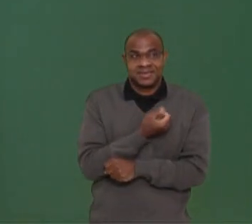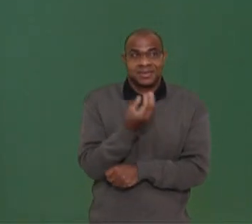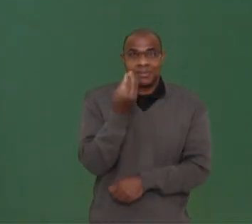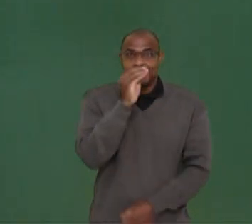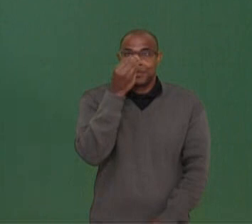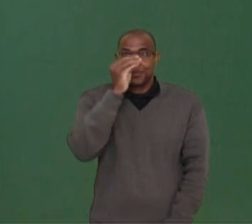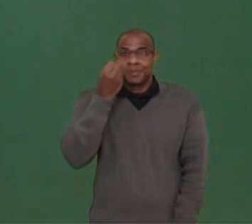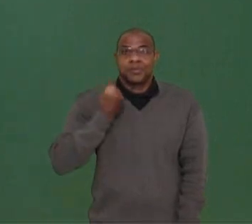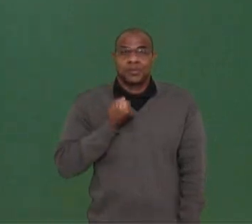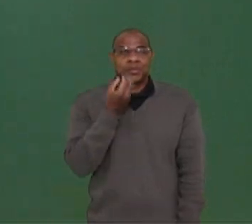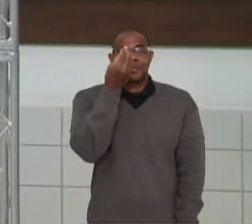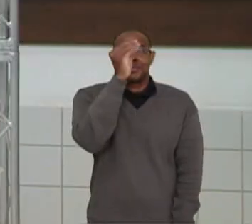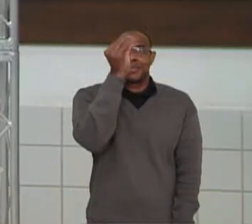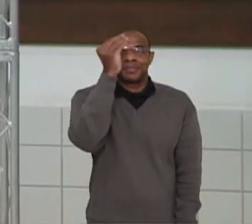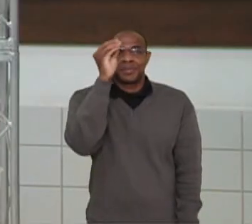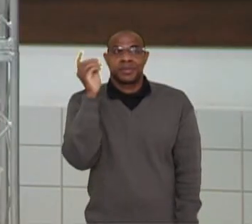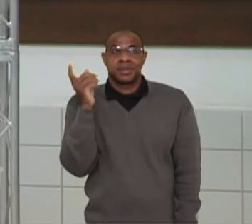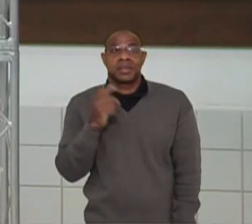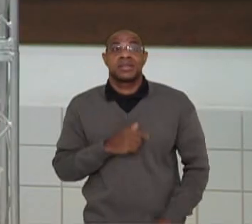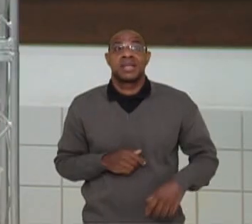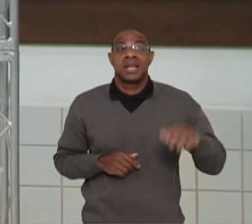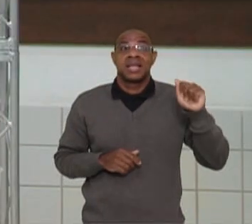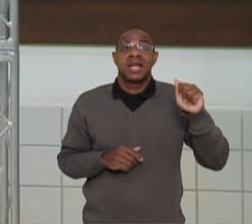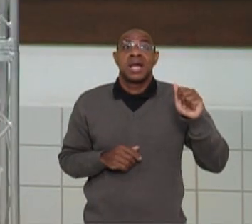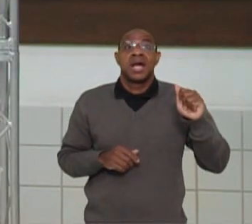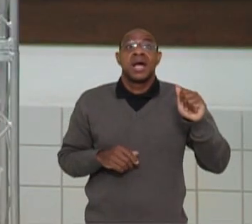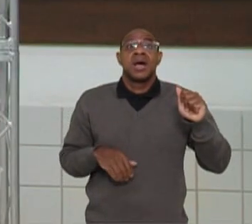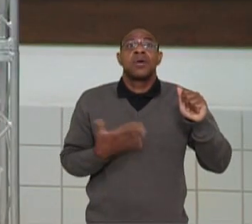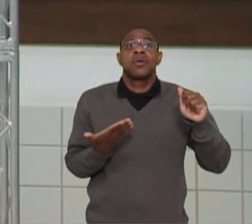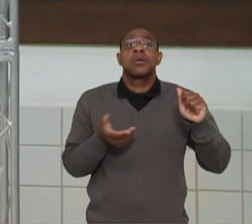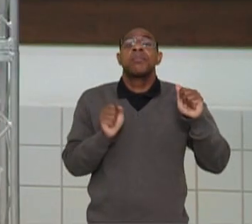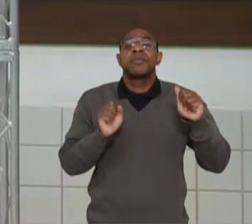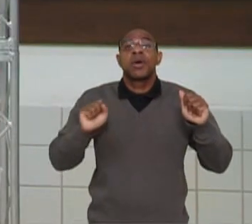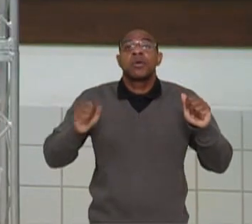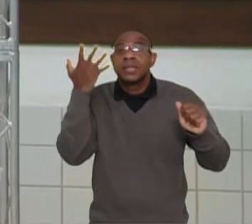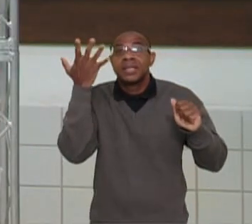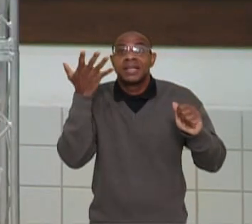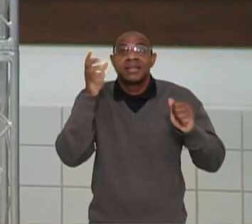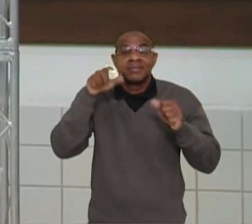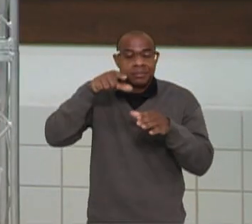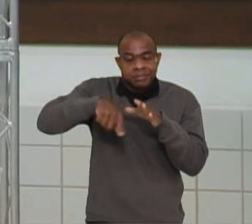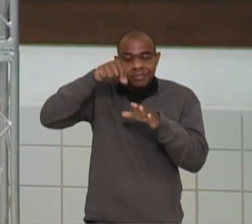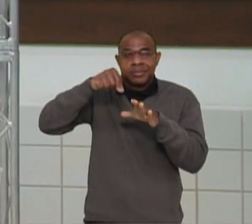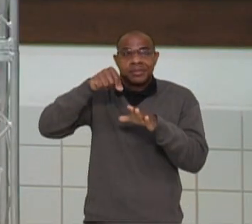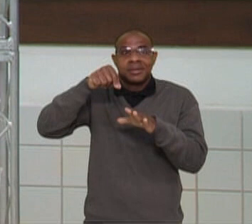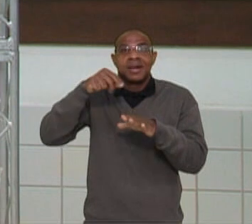escrito, tá? Então, na letra A, eu quero saber a probabilidade de sortear um número par.